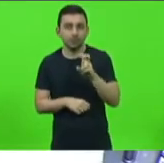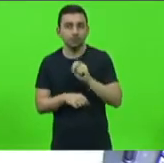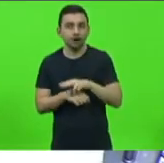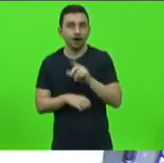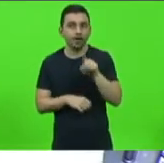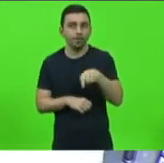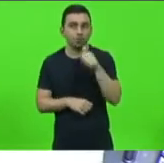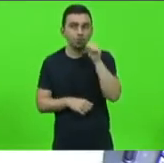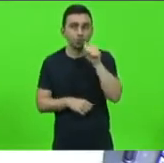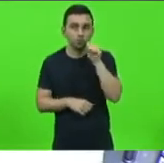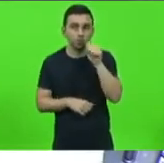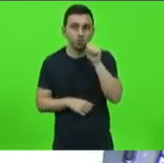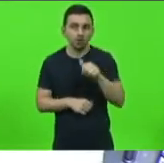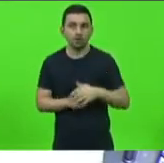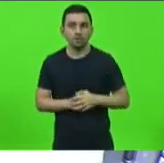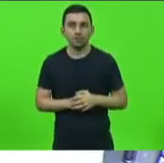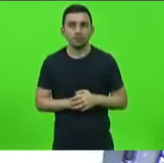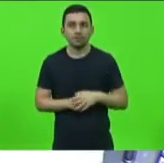nós tínhamos